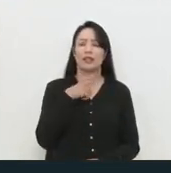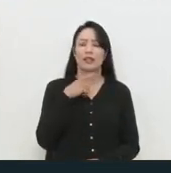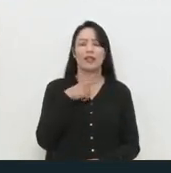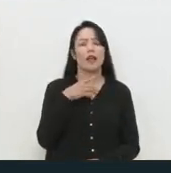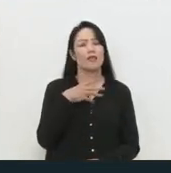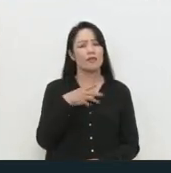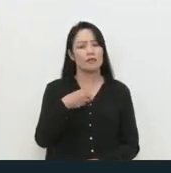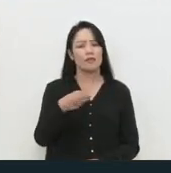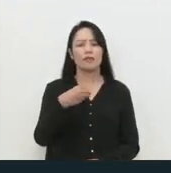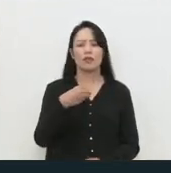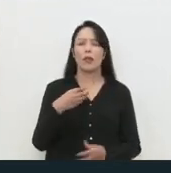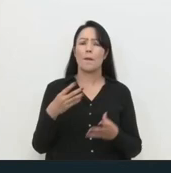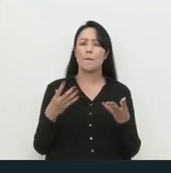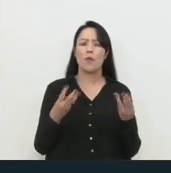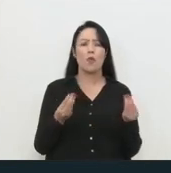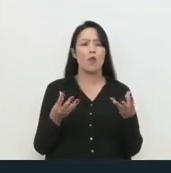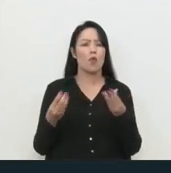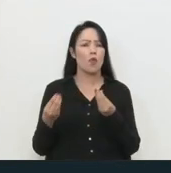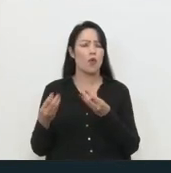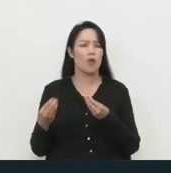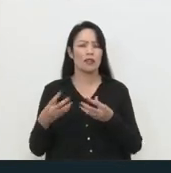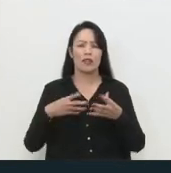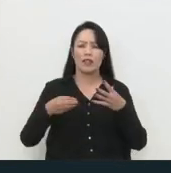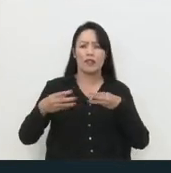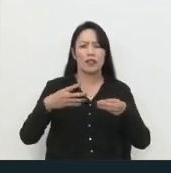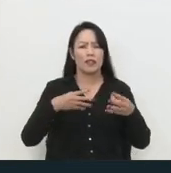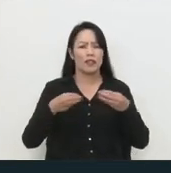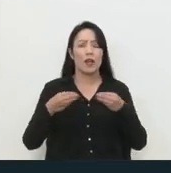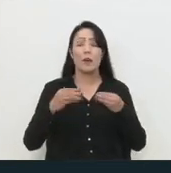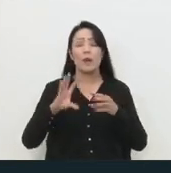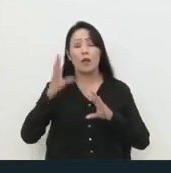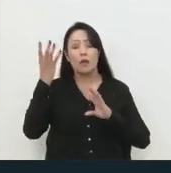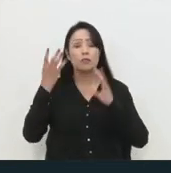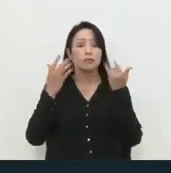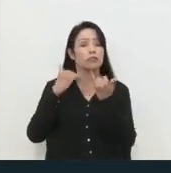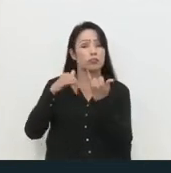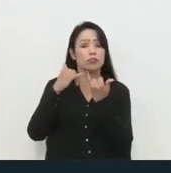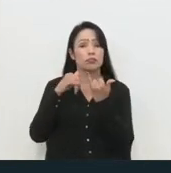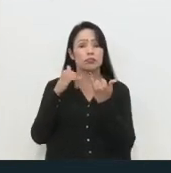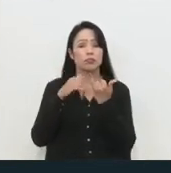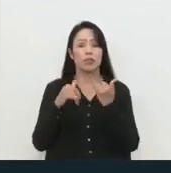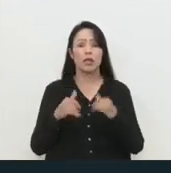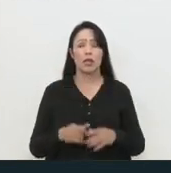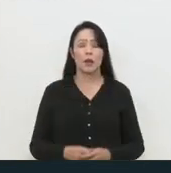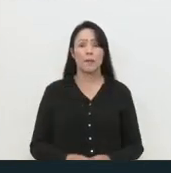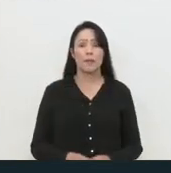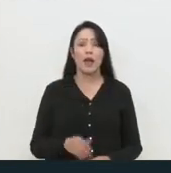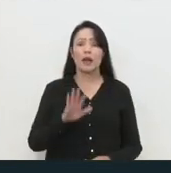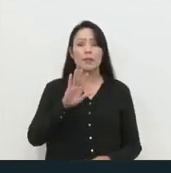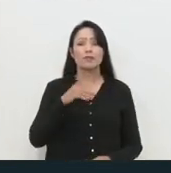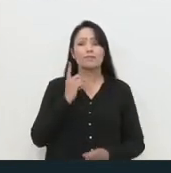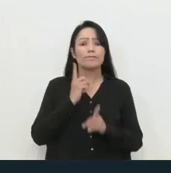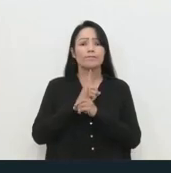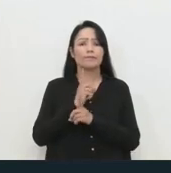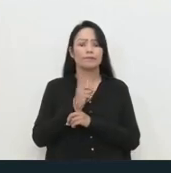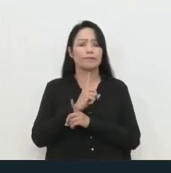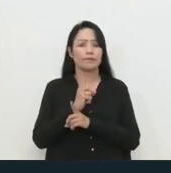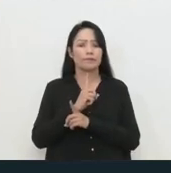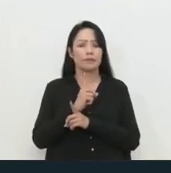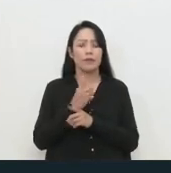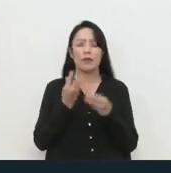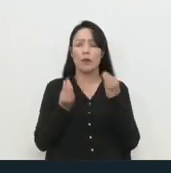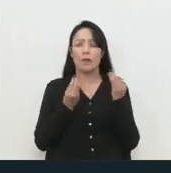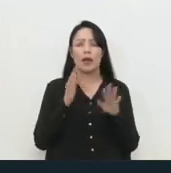que passam por situações semelhantes e nós não encontramos o meio de